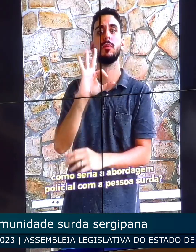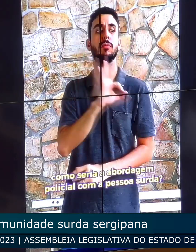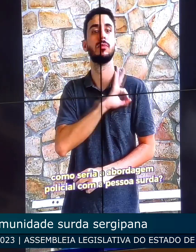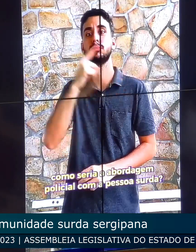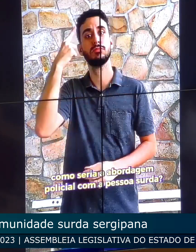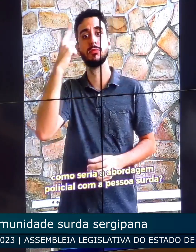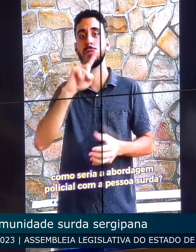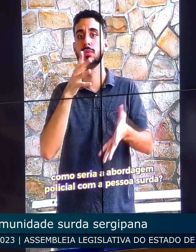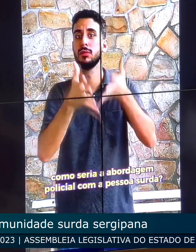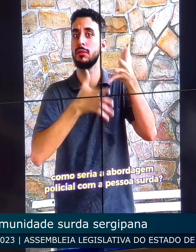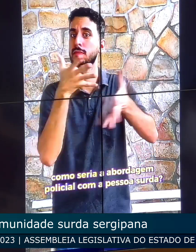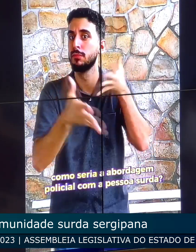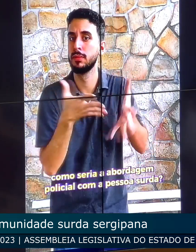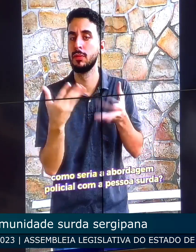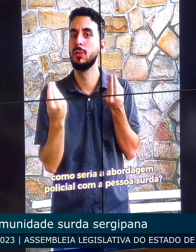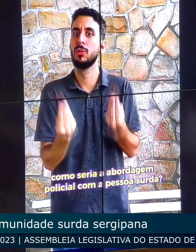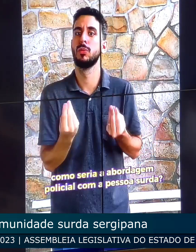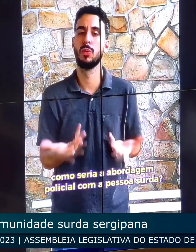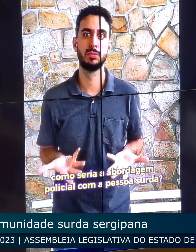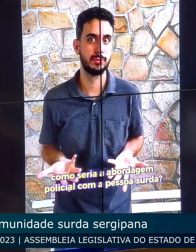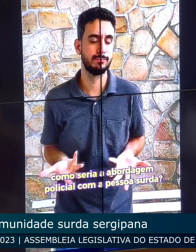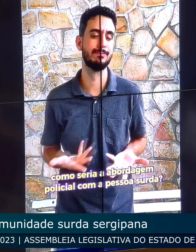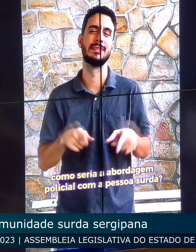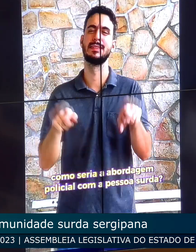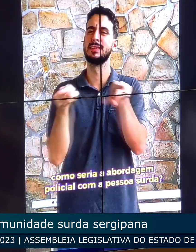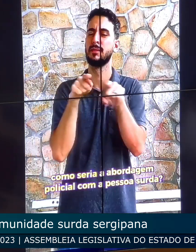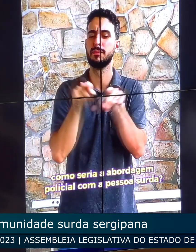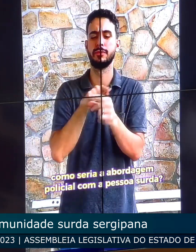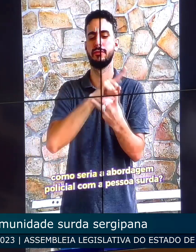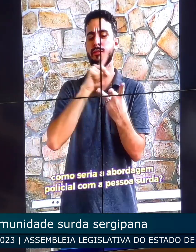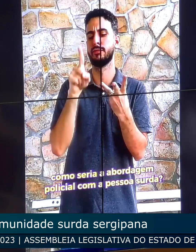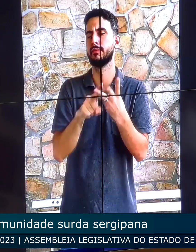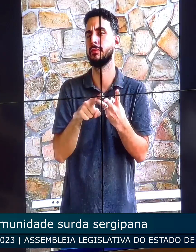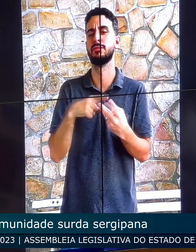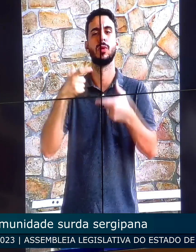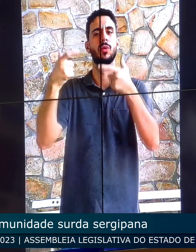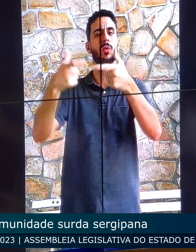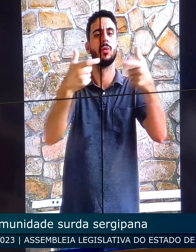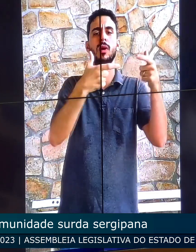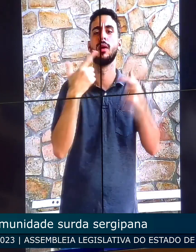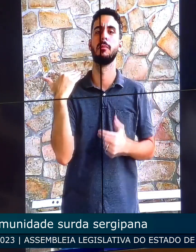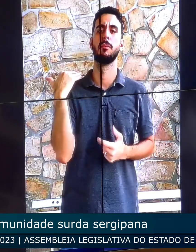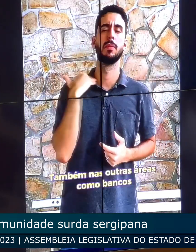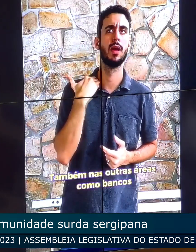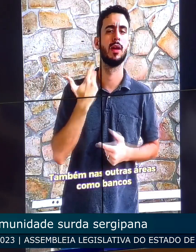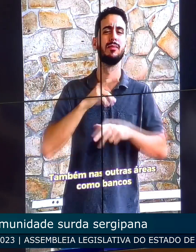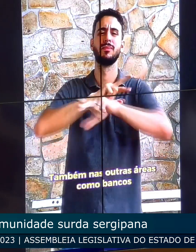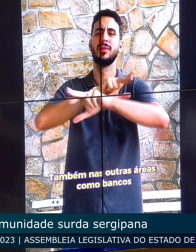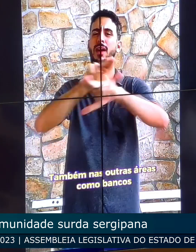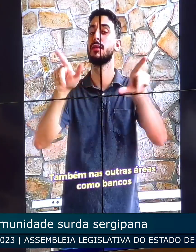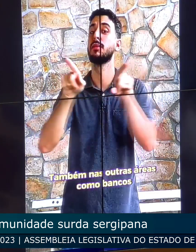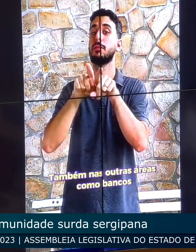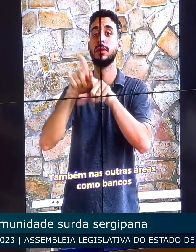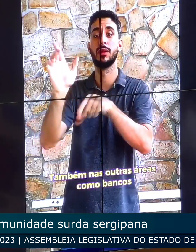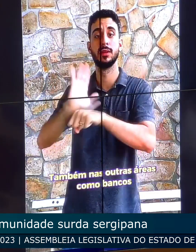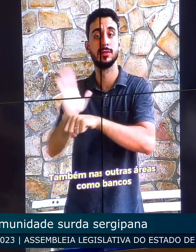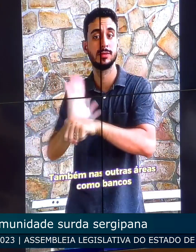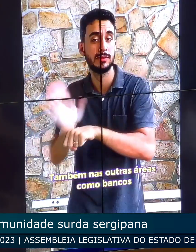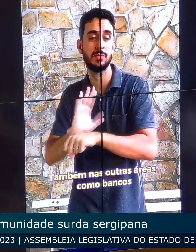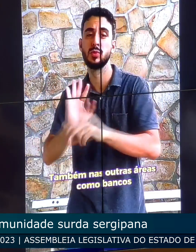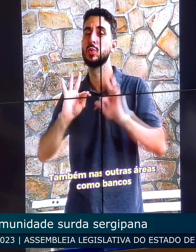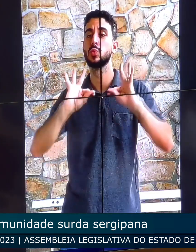como seria a abordagem policial com a pessoa surda? Também nas outras áreas,